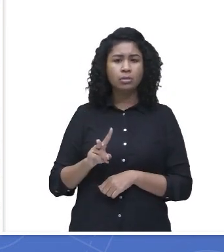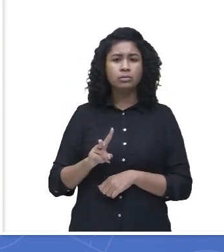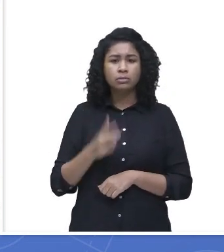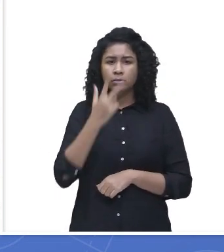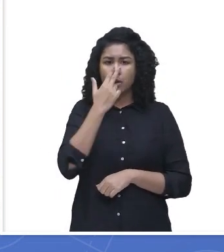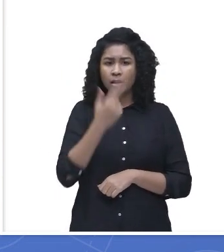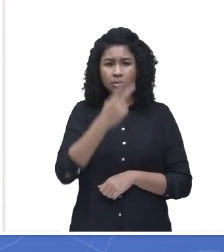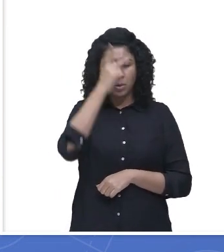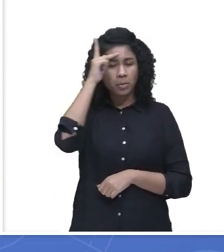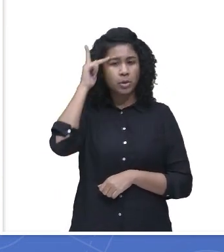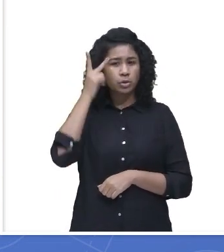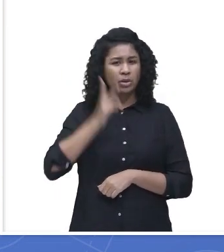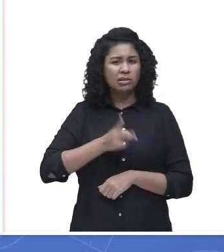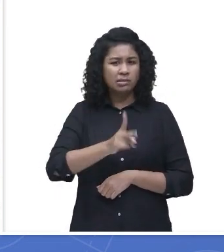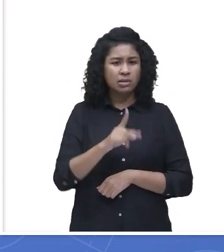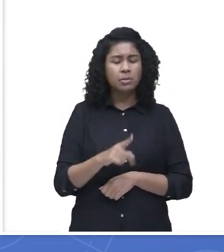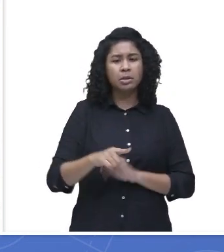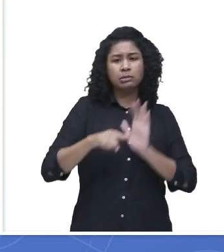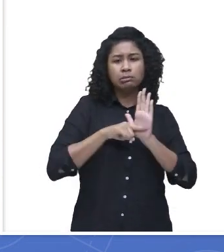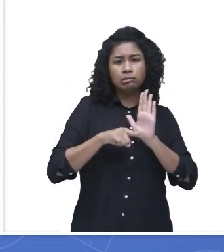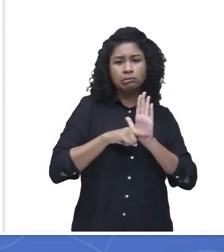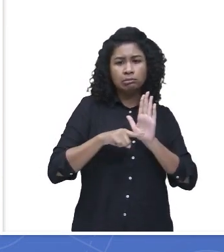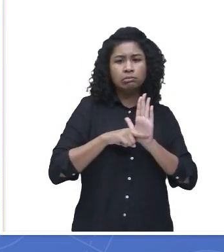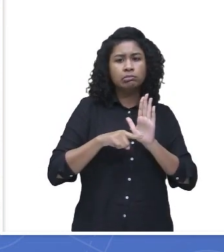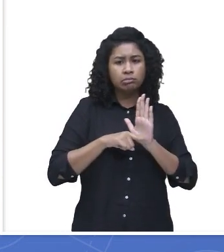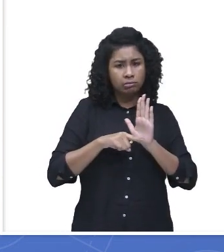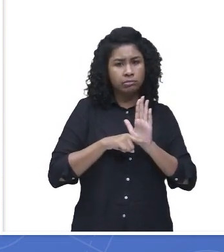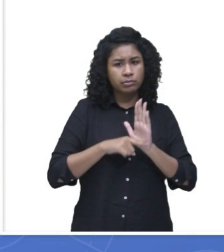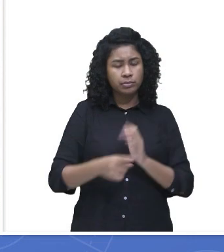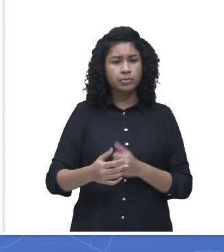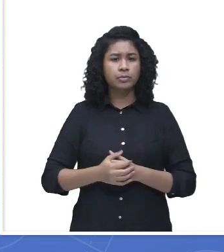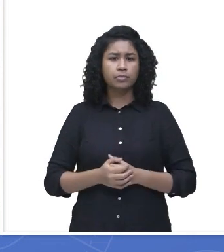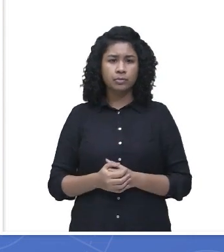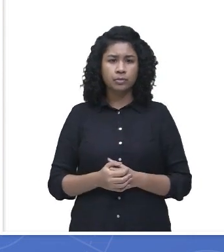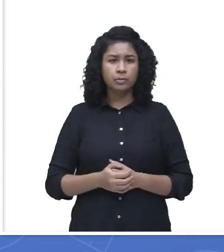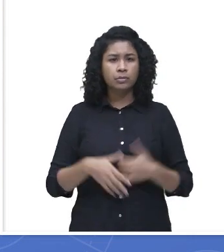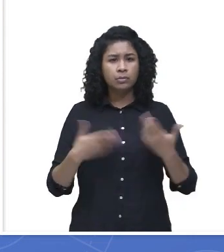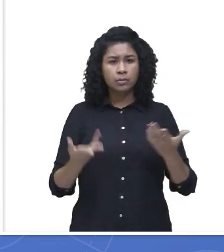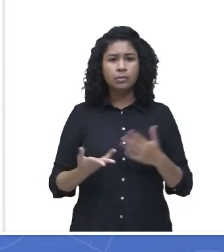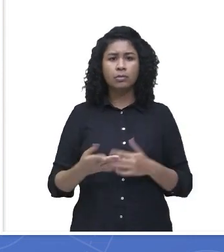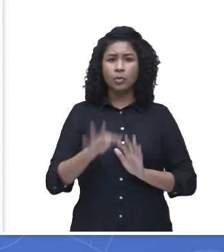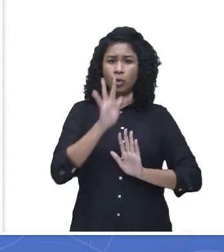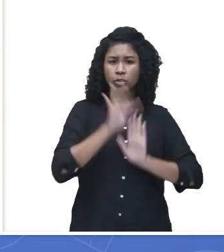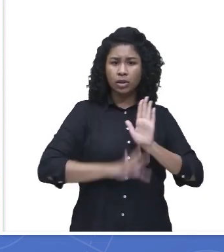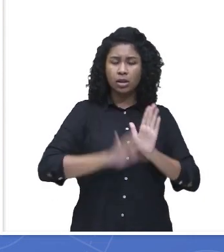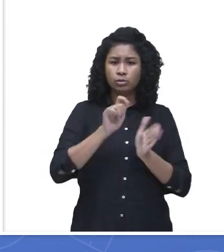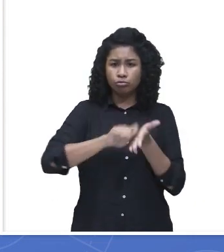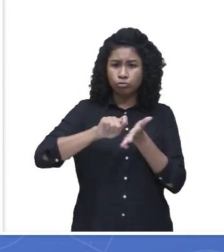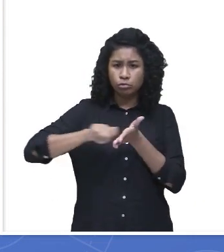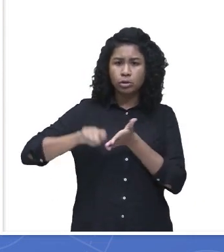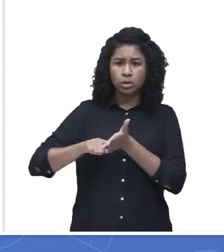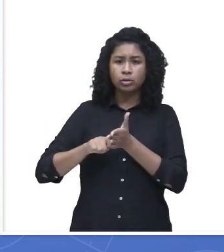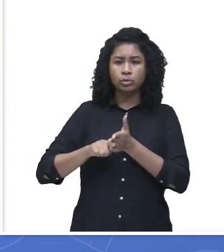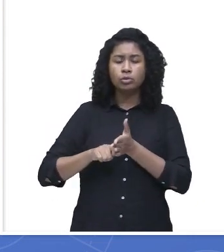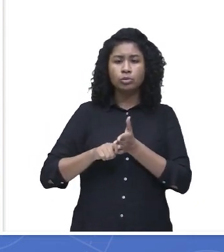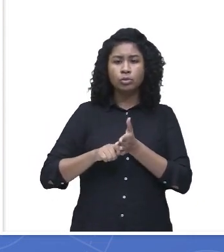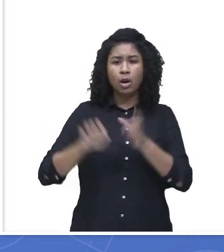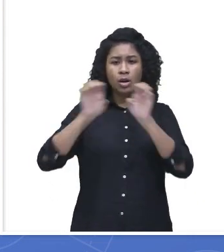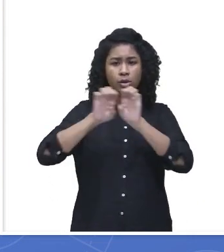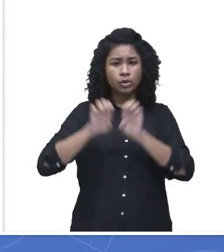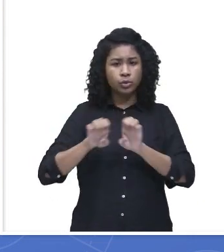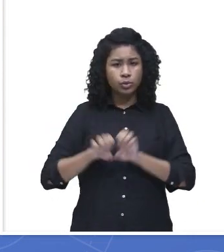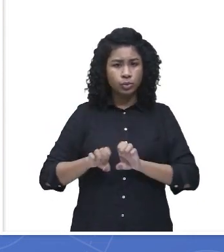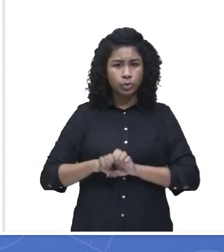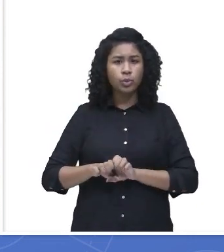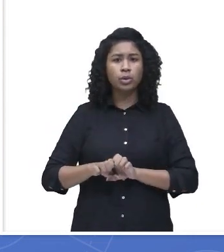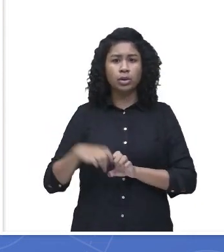já comentamos, um tom pessimista. Observem, o texto escrito na forma de um soneto, com versos decassílabos